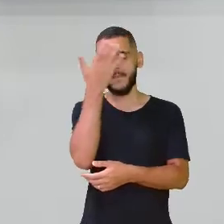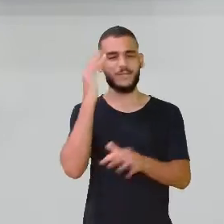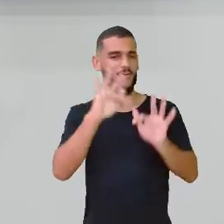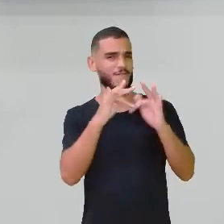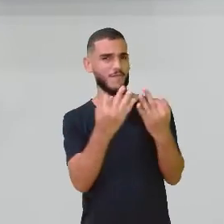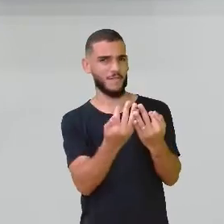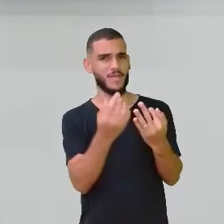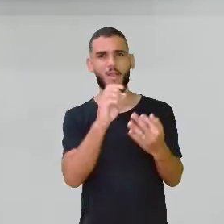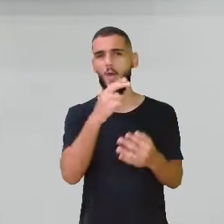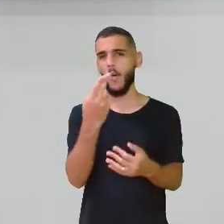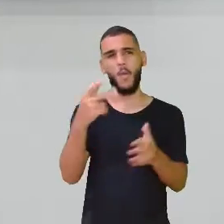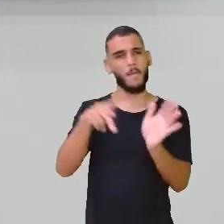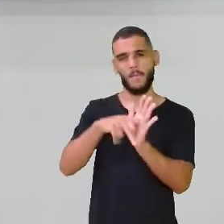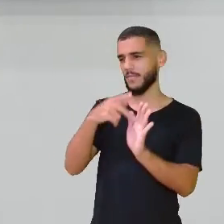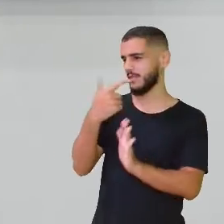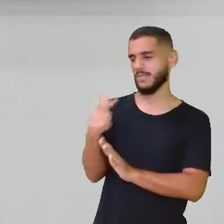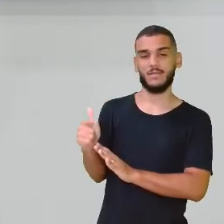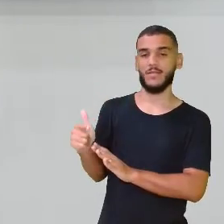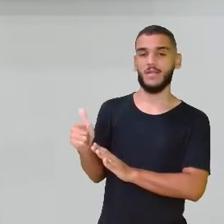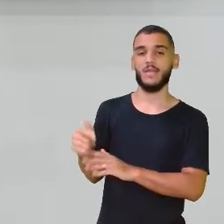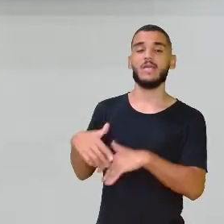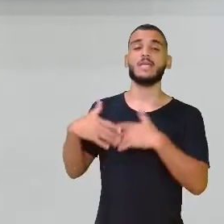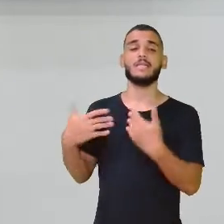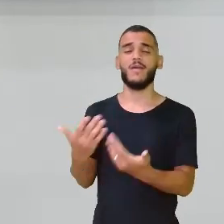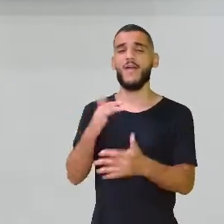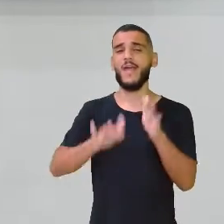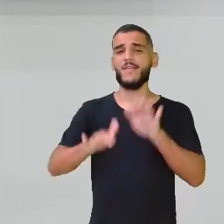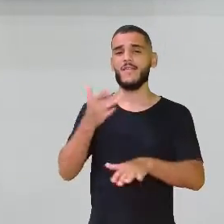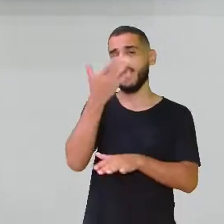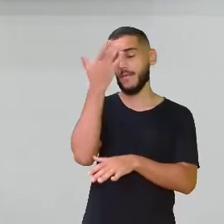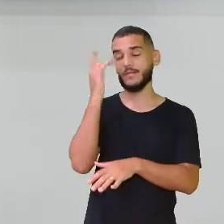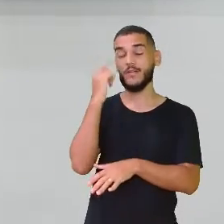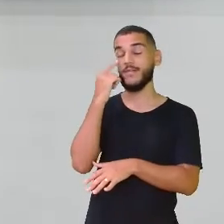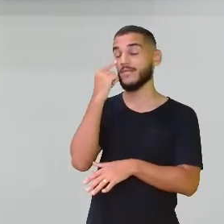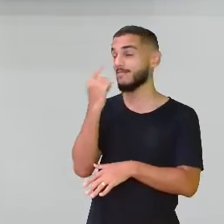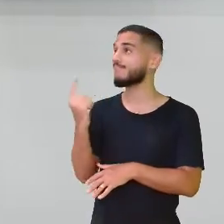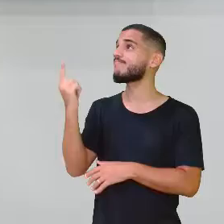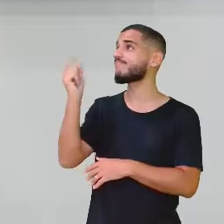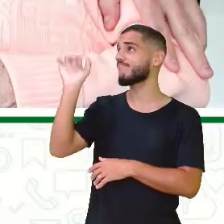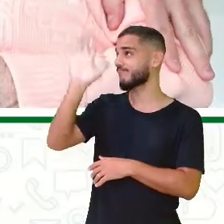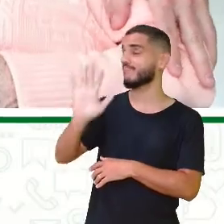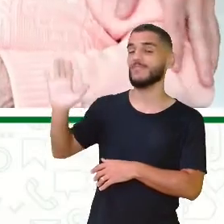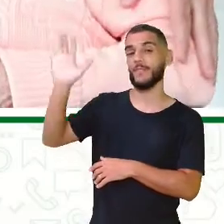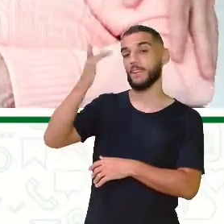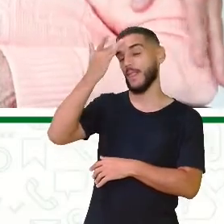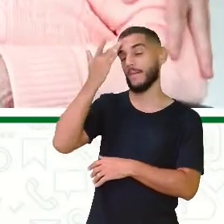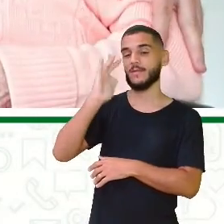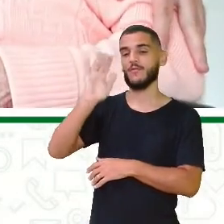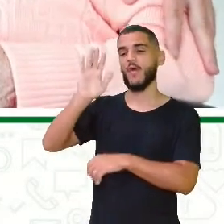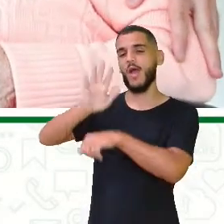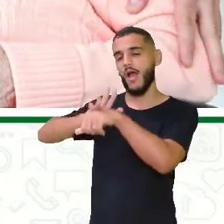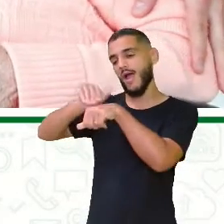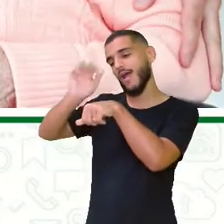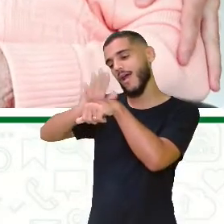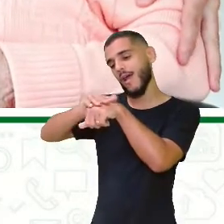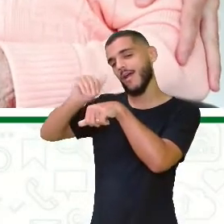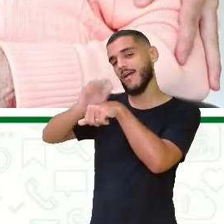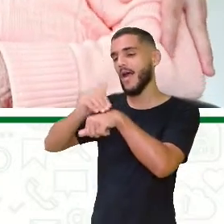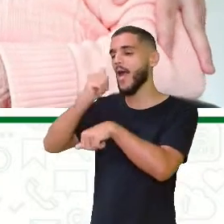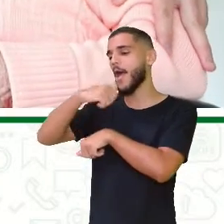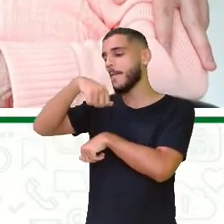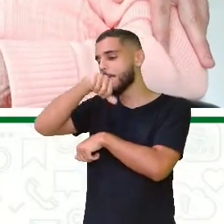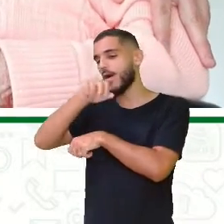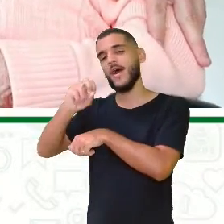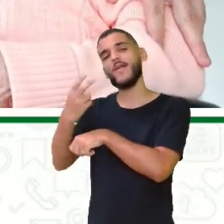vezes ouve isso, ouve essa imagem do rapaz fazendo carinho na mãe dele ou na